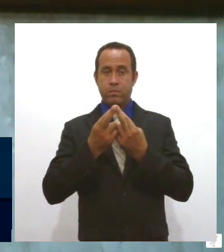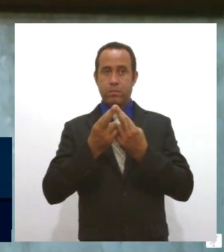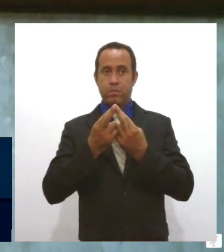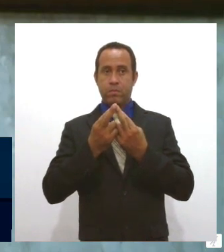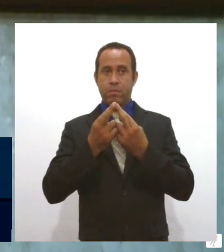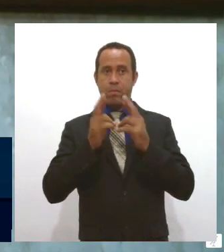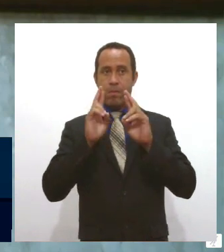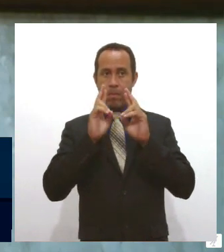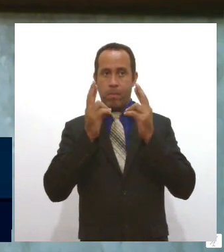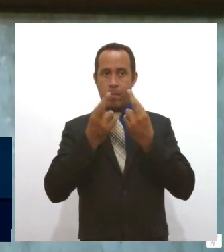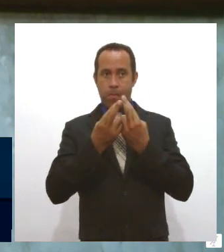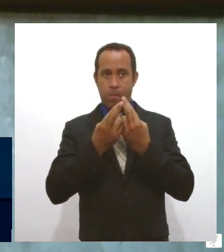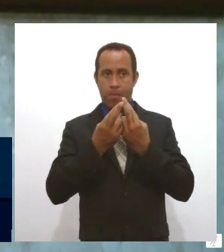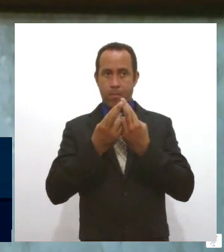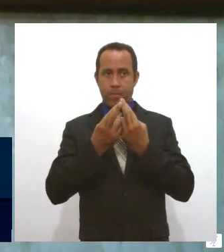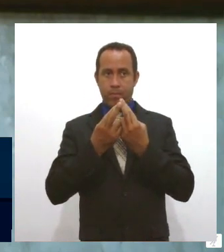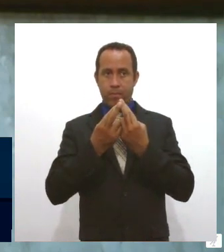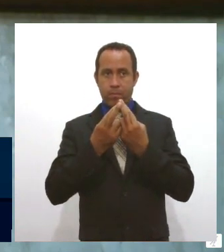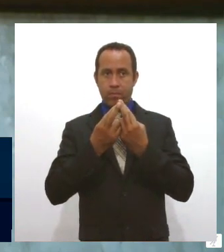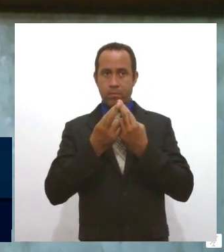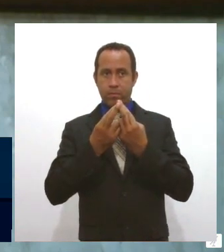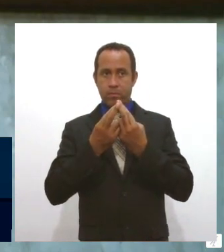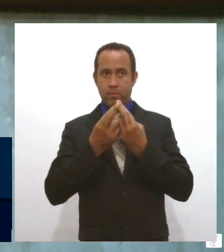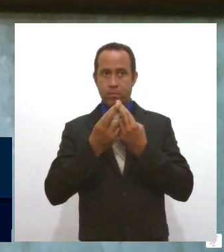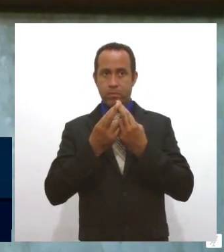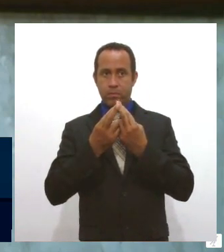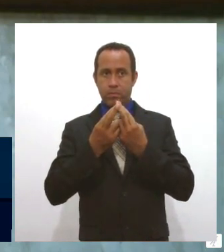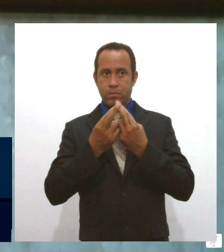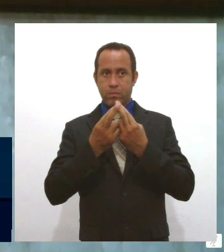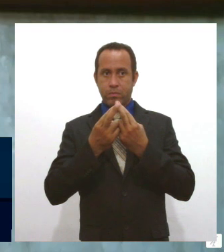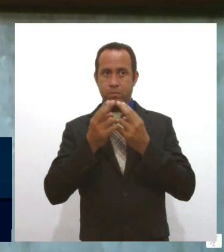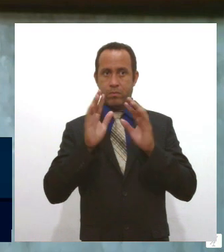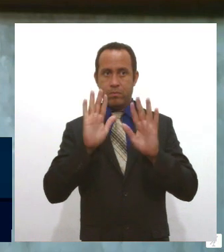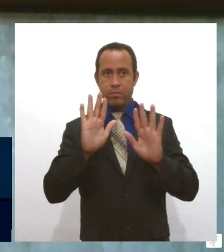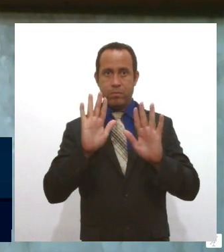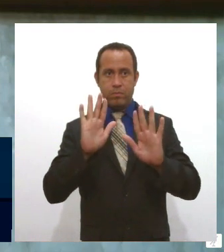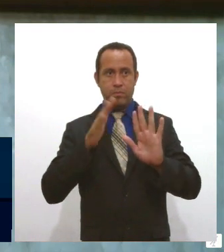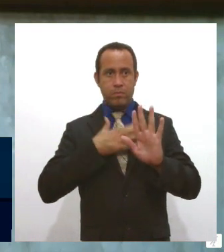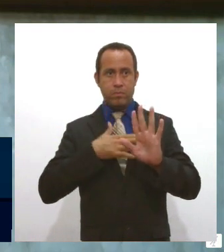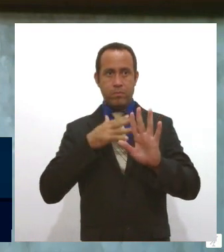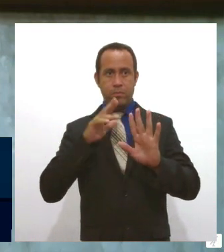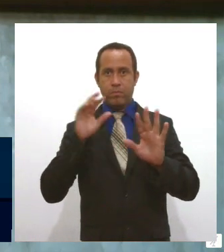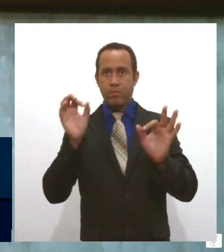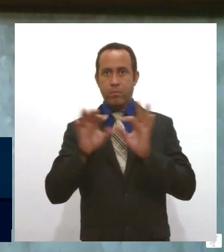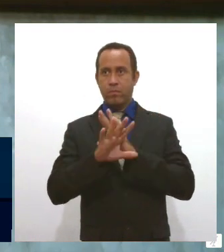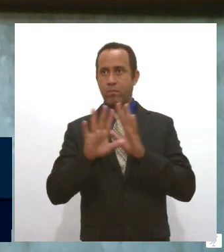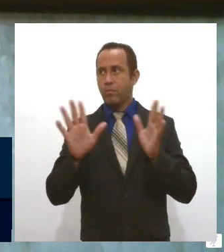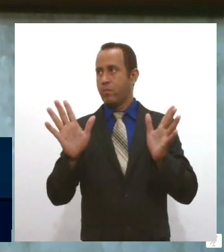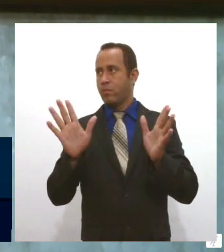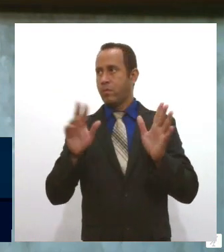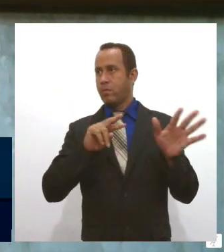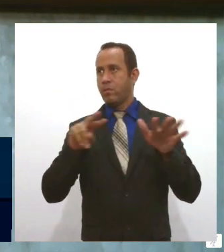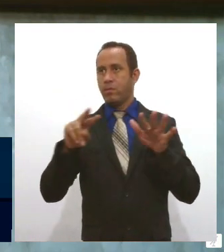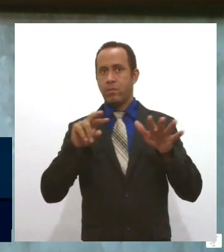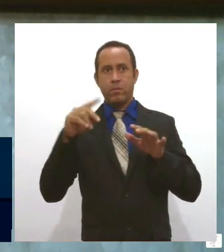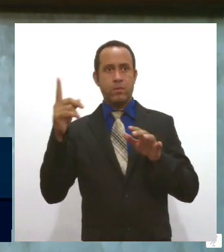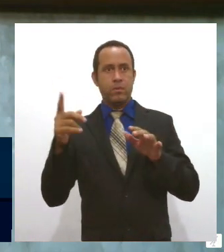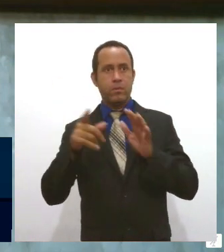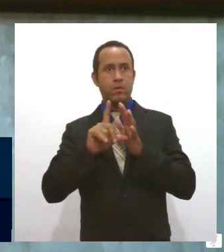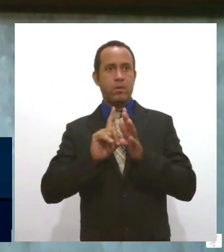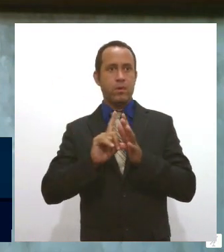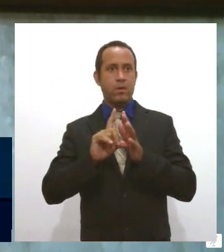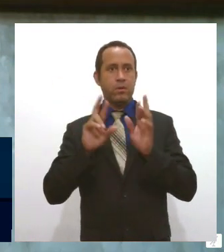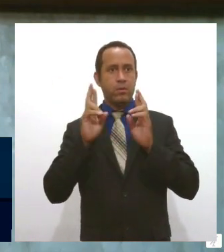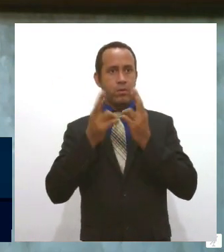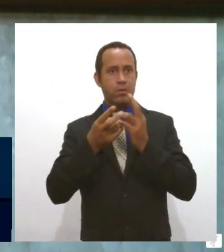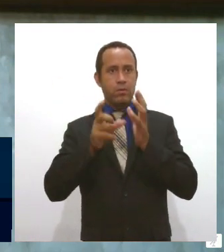Sessão história de remoto. Passaremos no dia. Não há coro, então vou encerrar a sessão para a próxima semana. Antes de encerrar, convoco